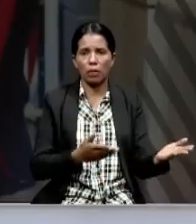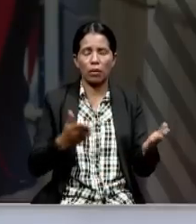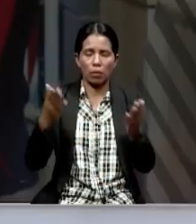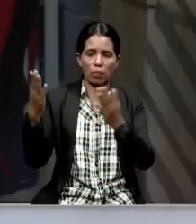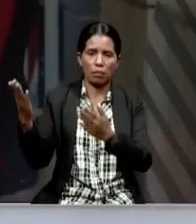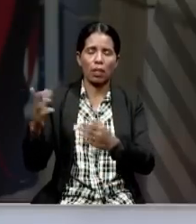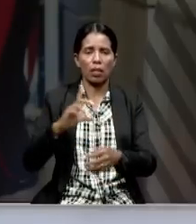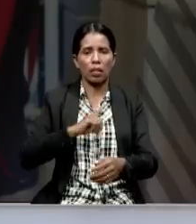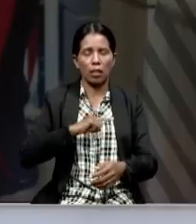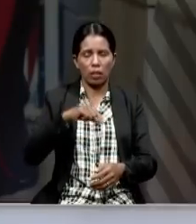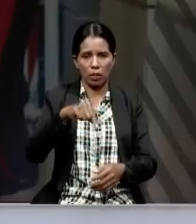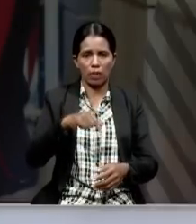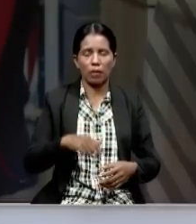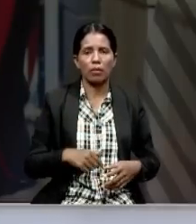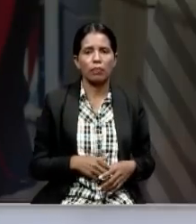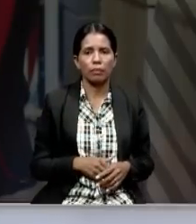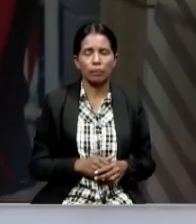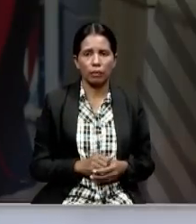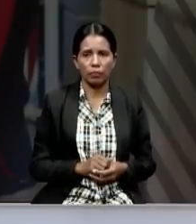Leorema.